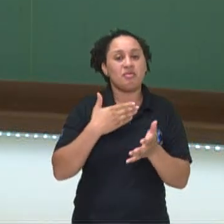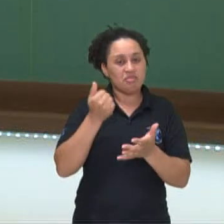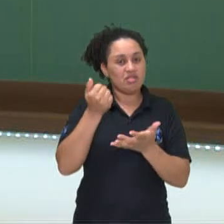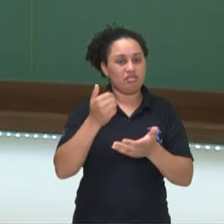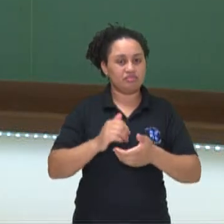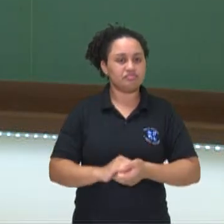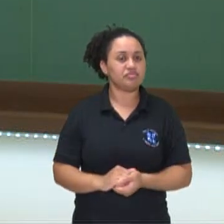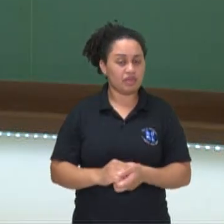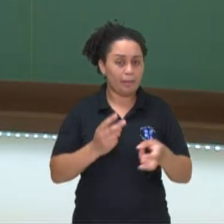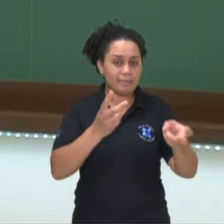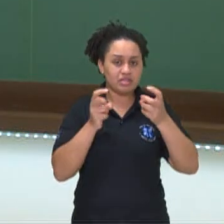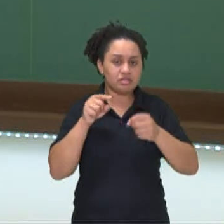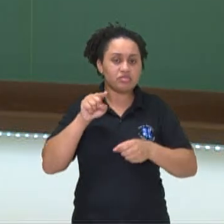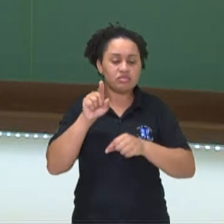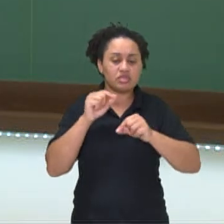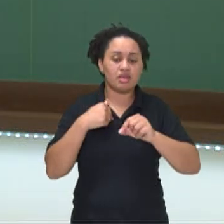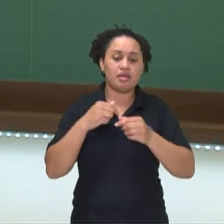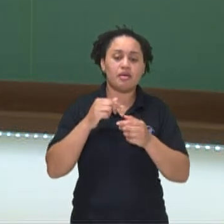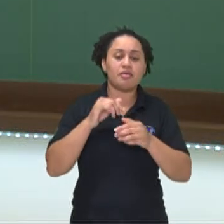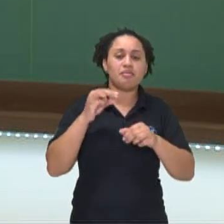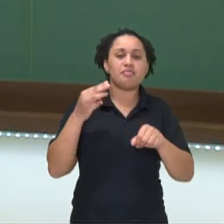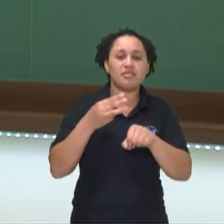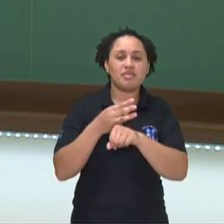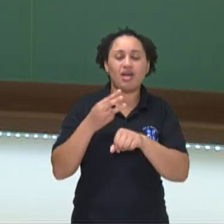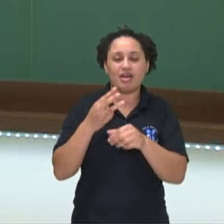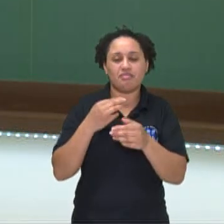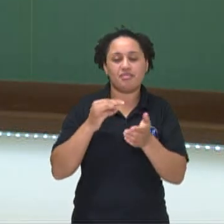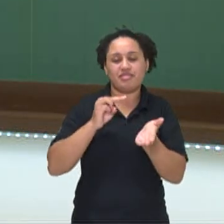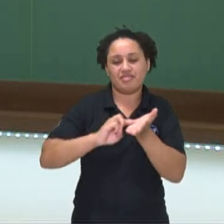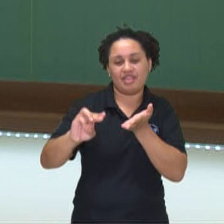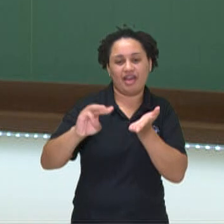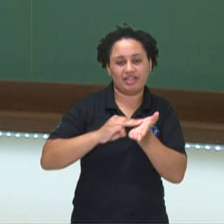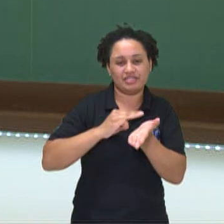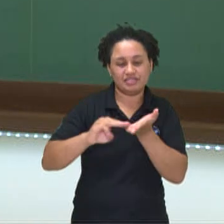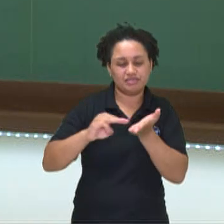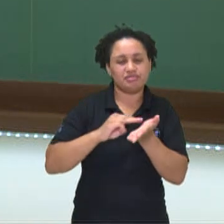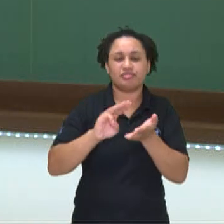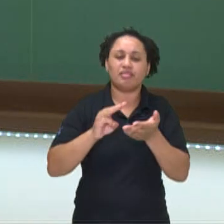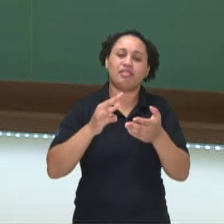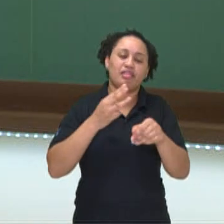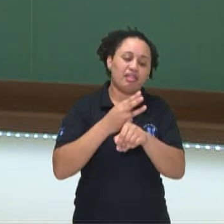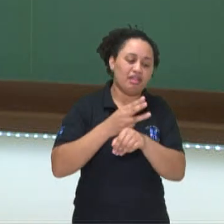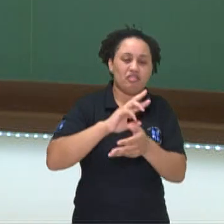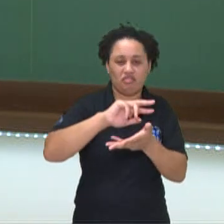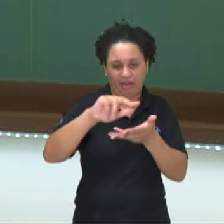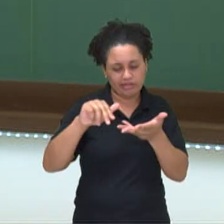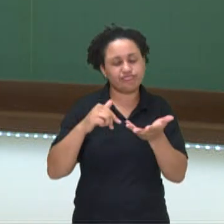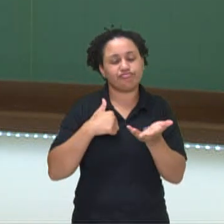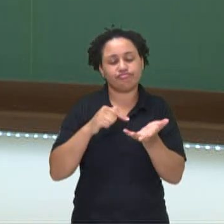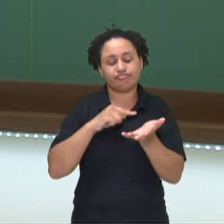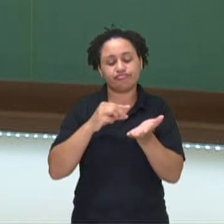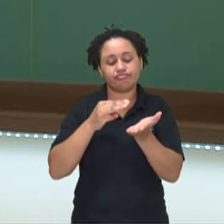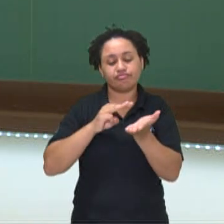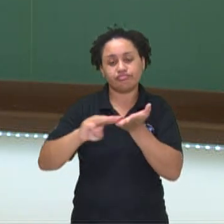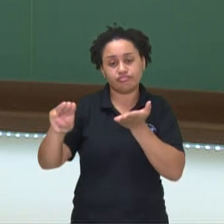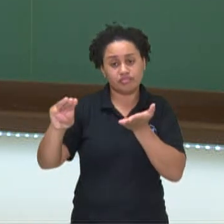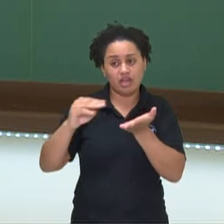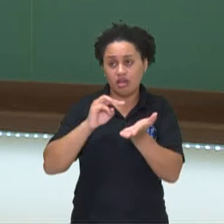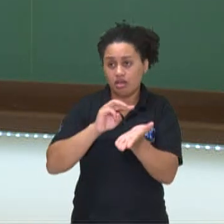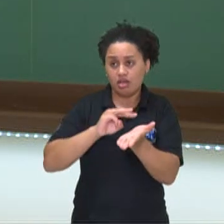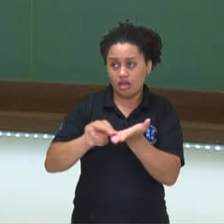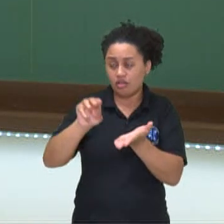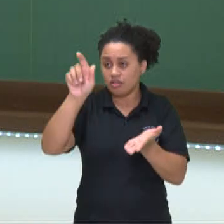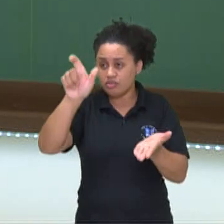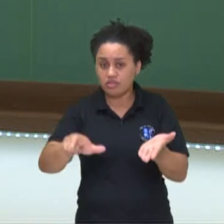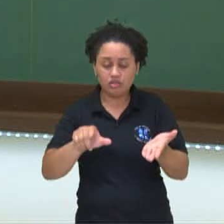de repente, quando você envia uma mensagem para uma pessoa por meio desses aplicativos de mensagem, que essa mensagem ela chega para